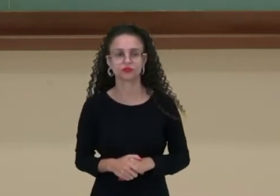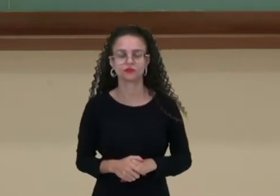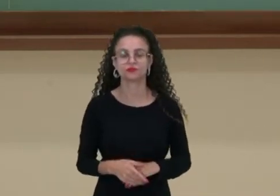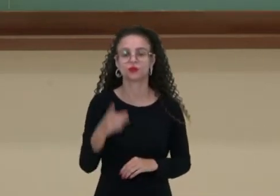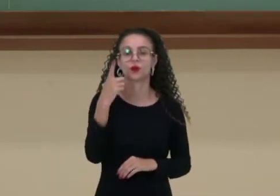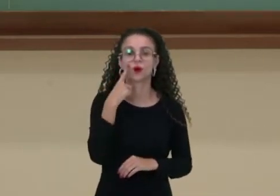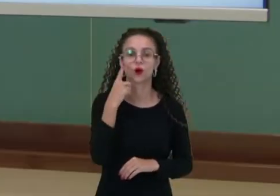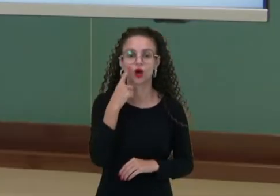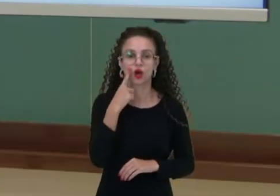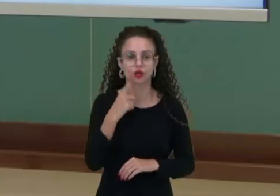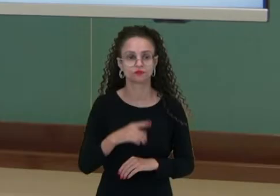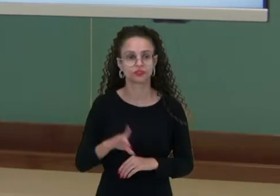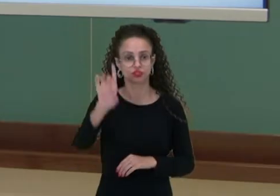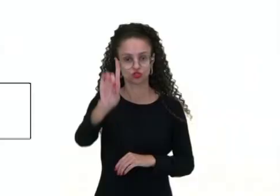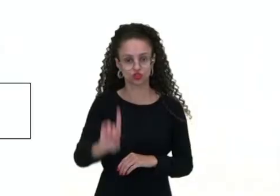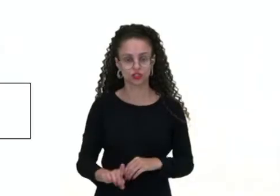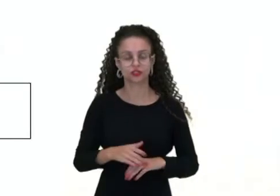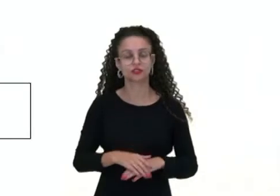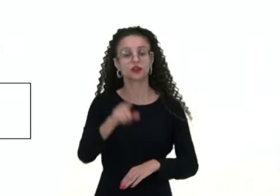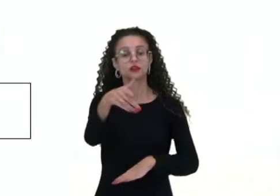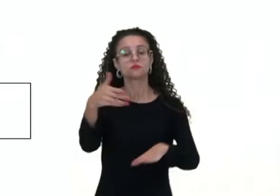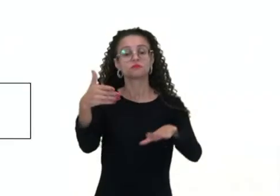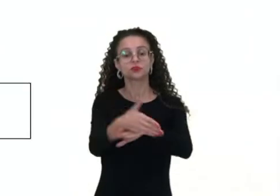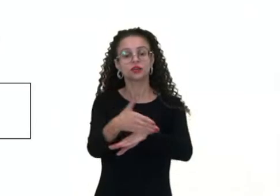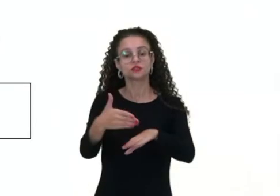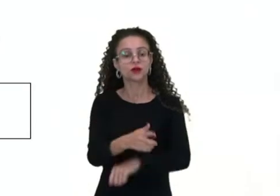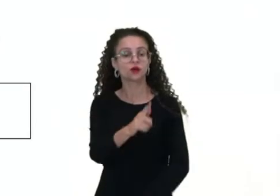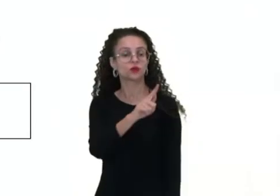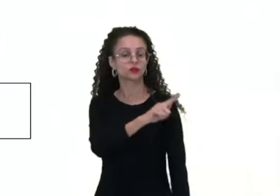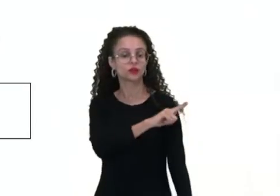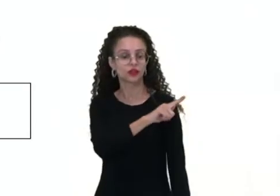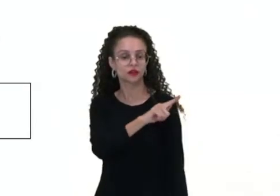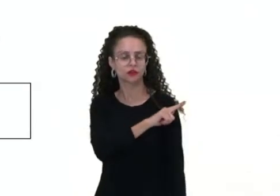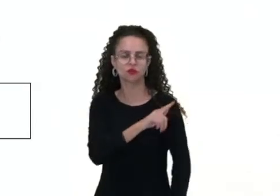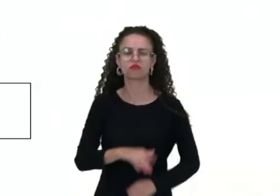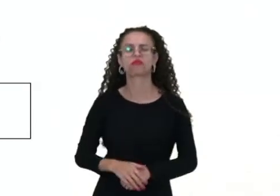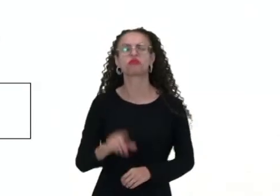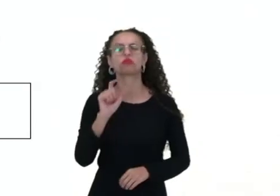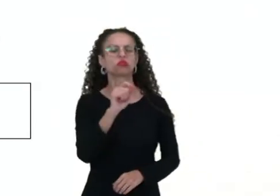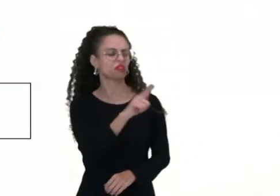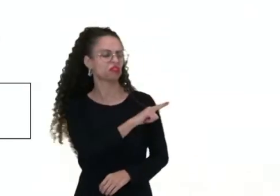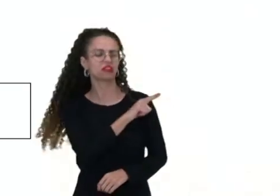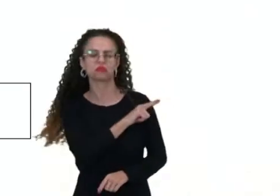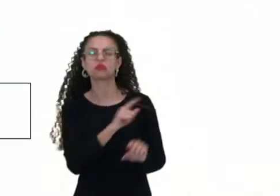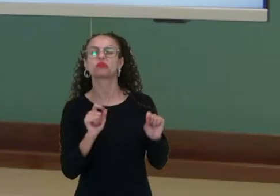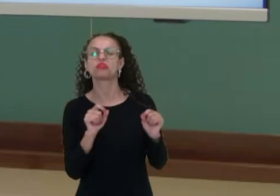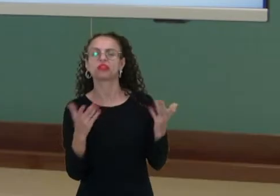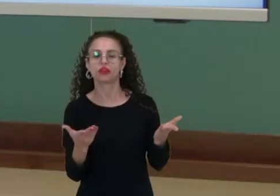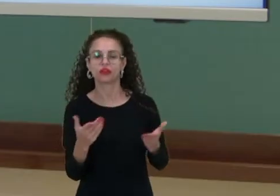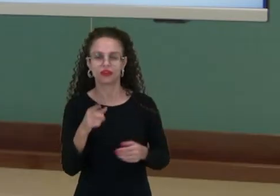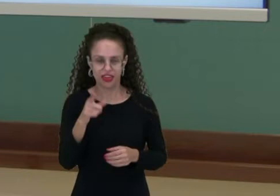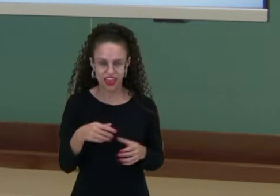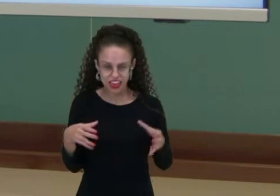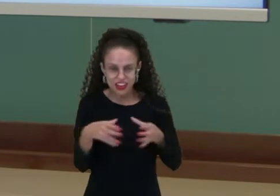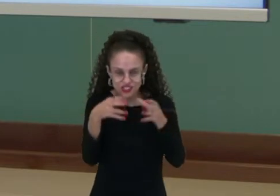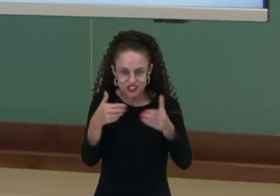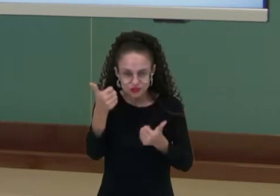Olha lá, agora é direito, hein? Participar do Grêmio Estudantil. Mas professor, o que é isso? O que é isso? É um time de